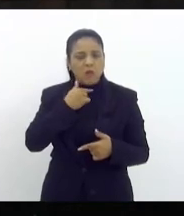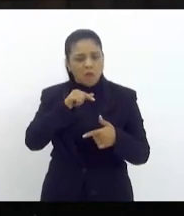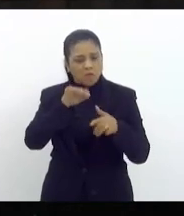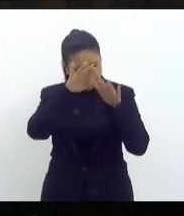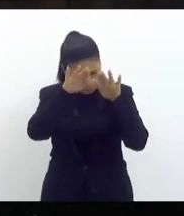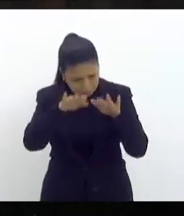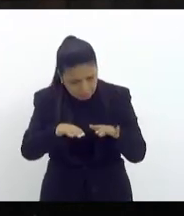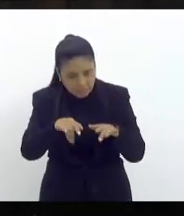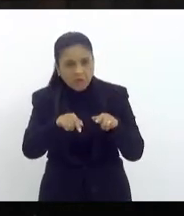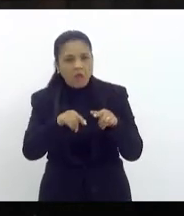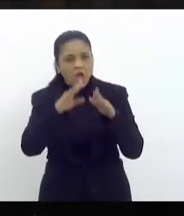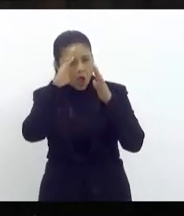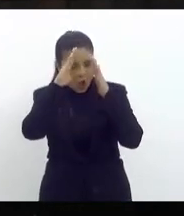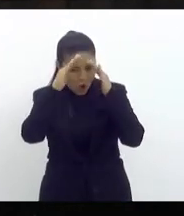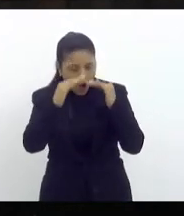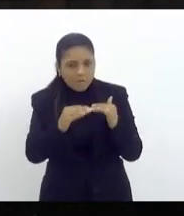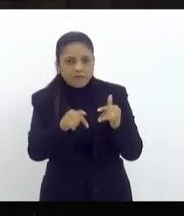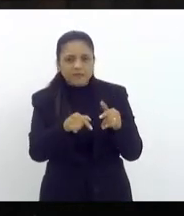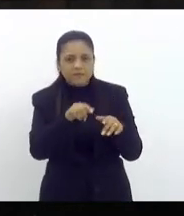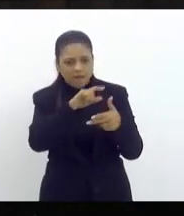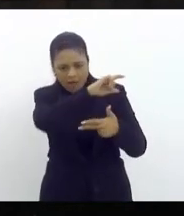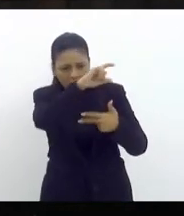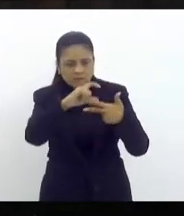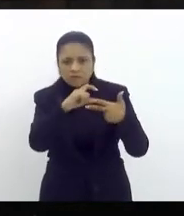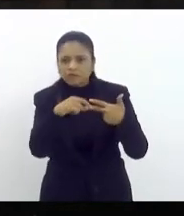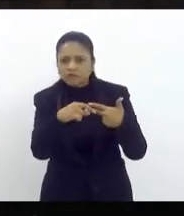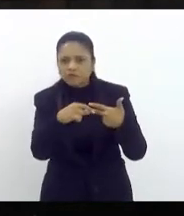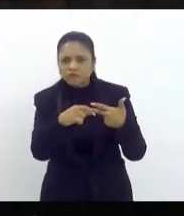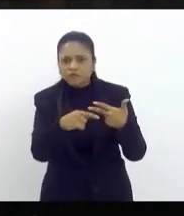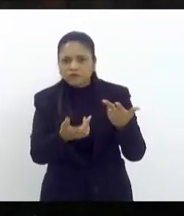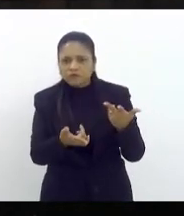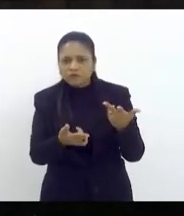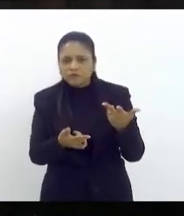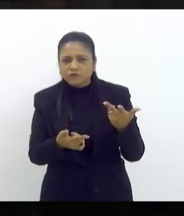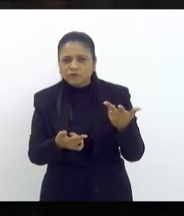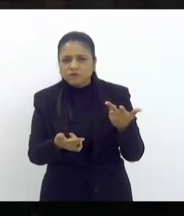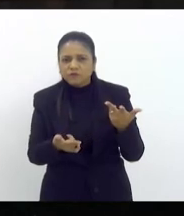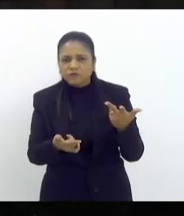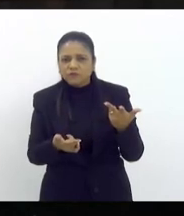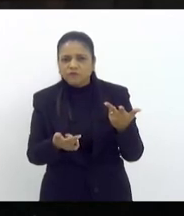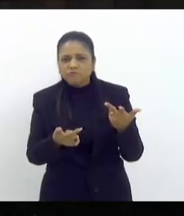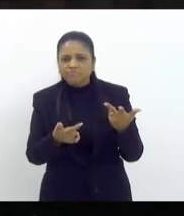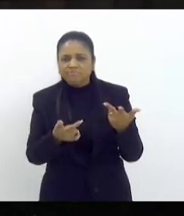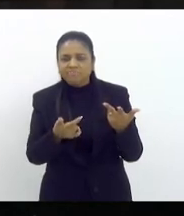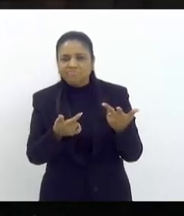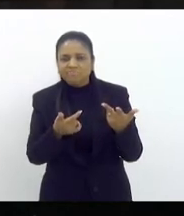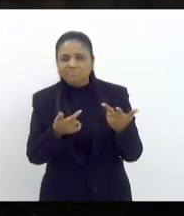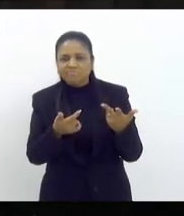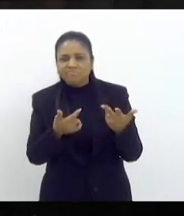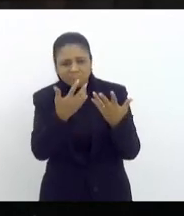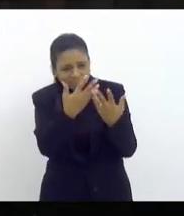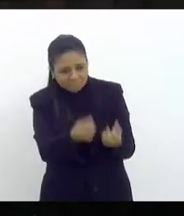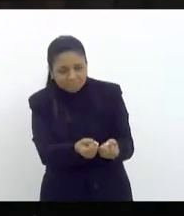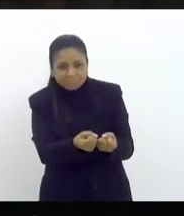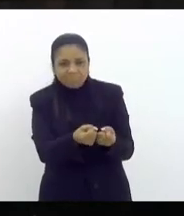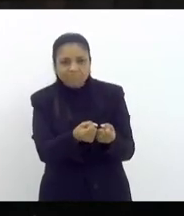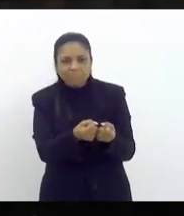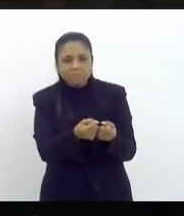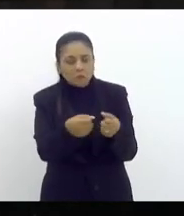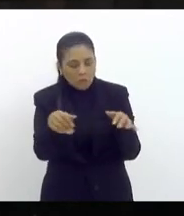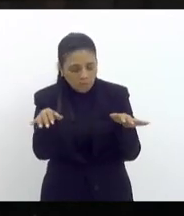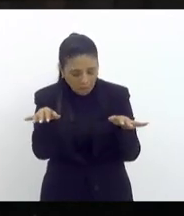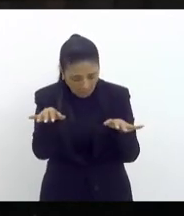quando nós nos submetemos a necessidade do executivo nós assim nos rebaixamos